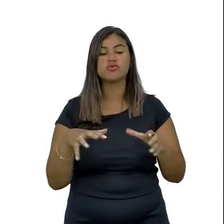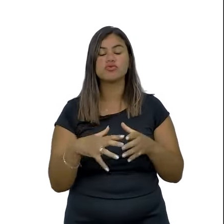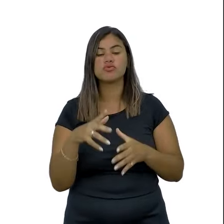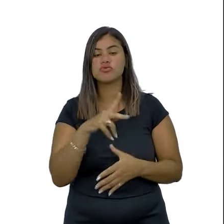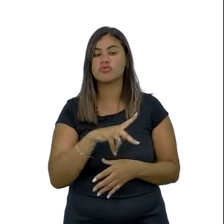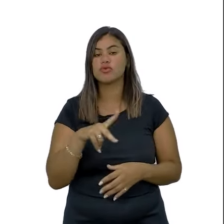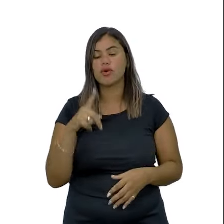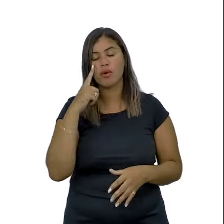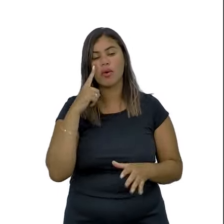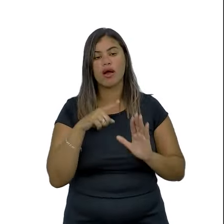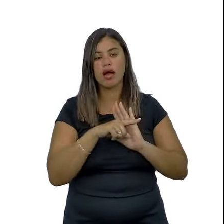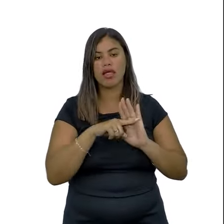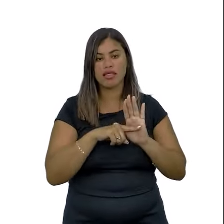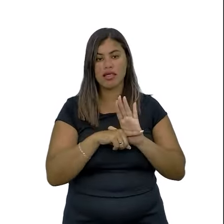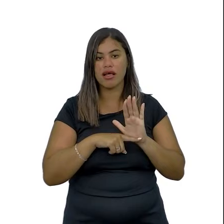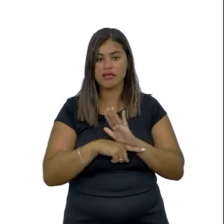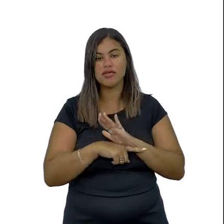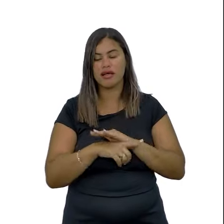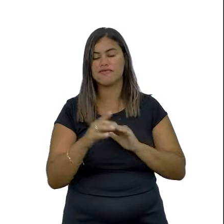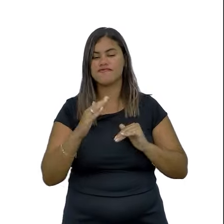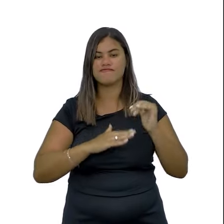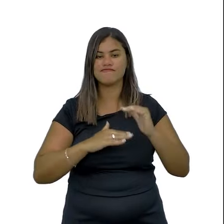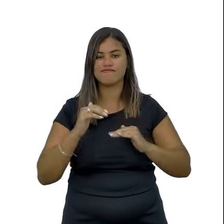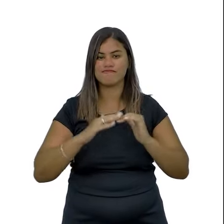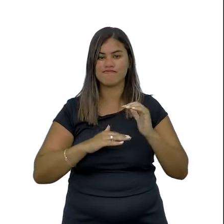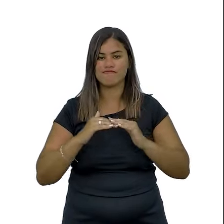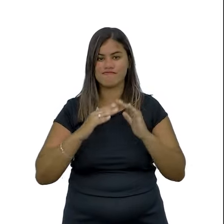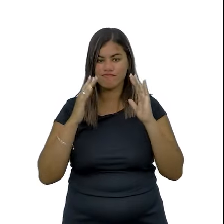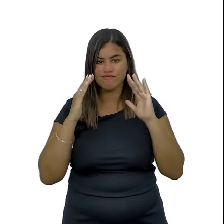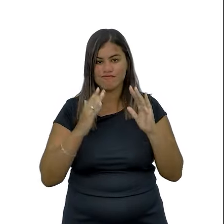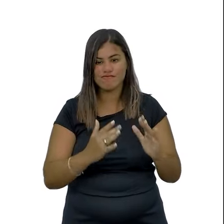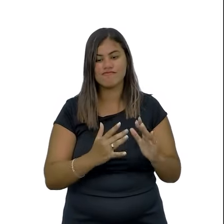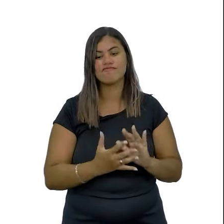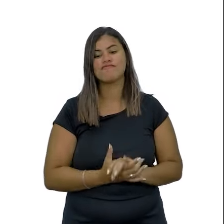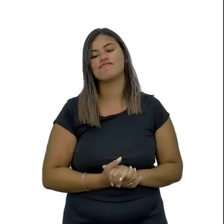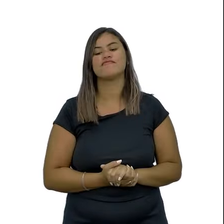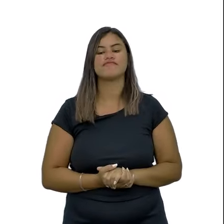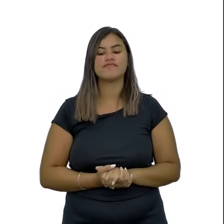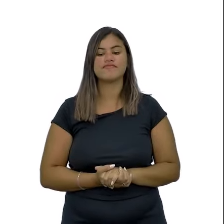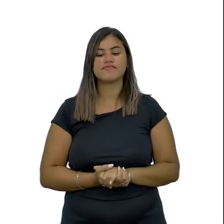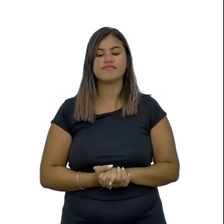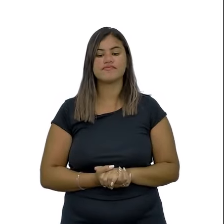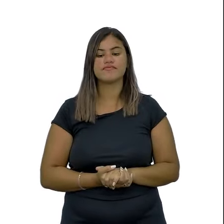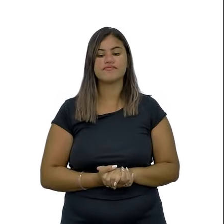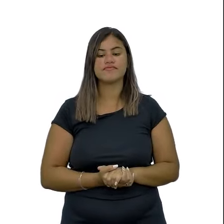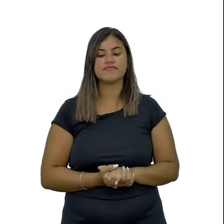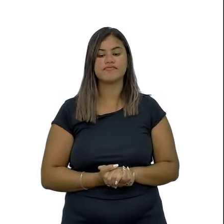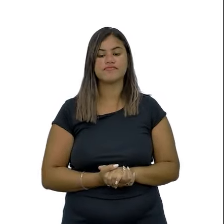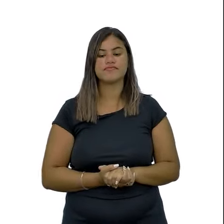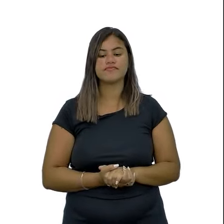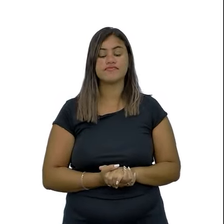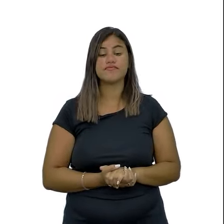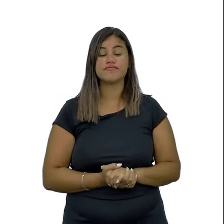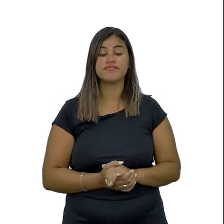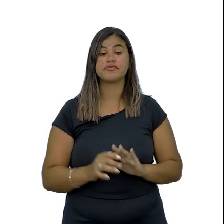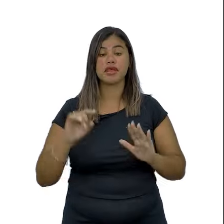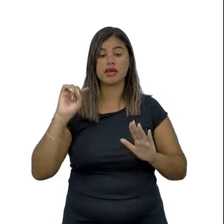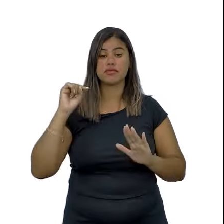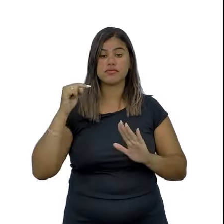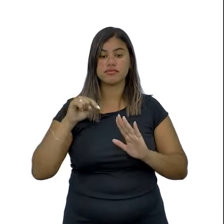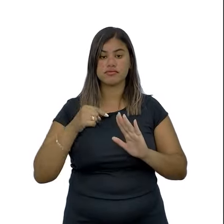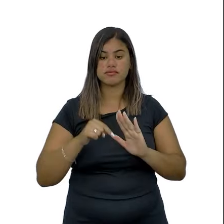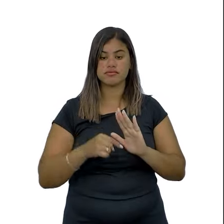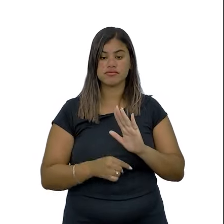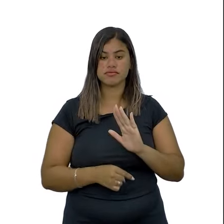que permitirá levantar as habilidades que precisam ser retomadas. Em relação ao